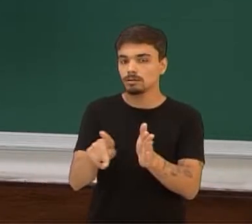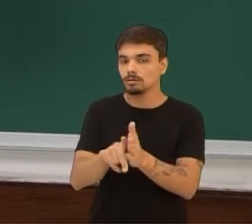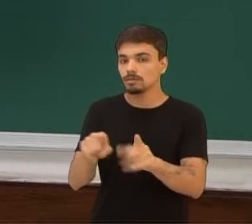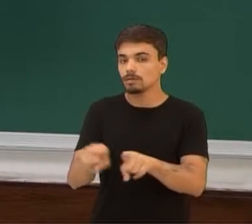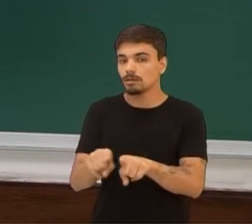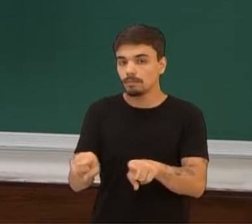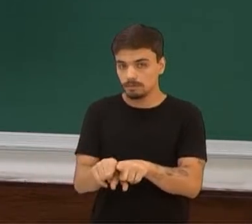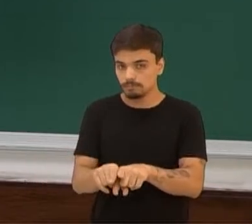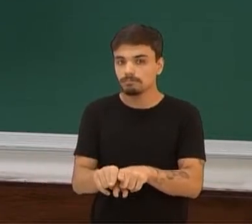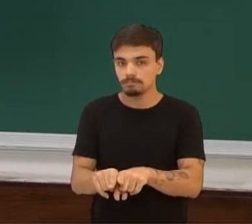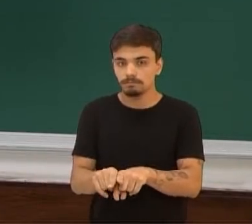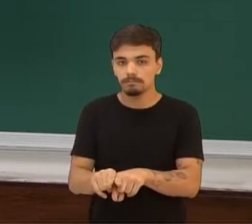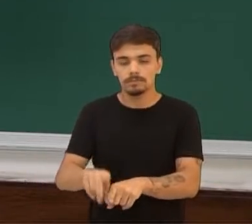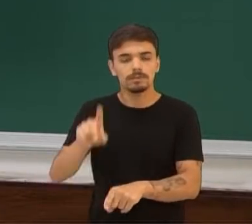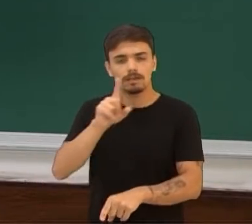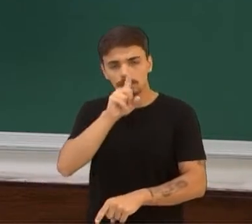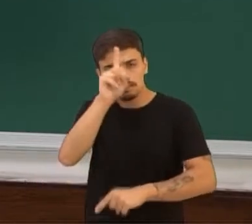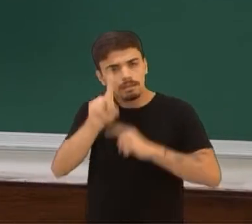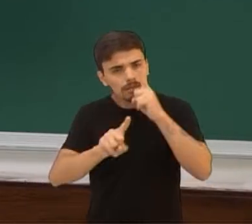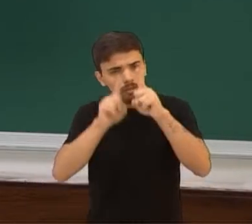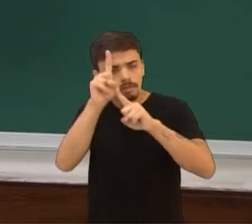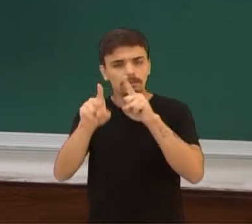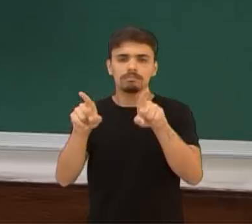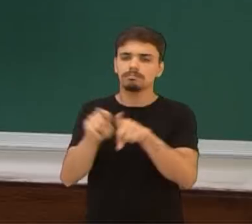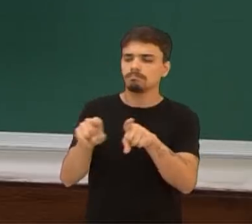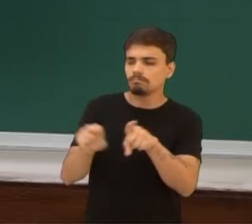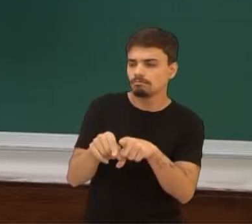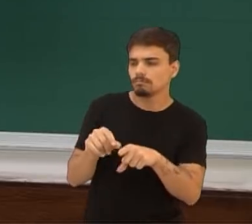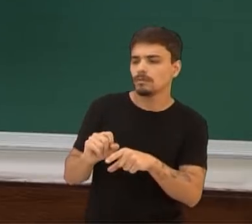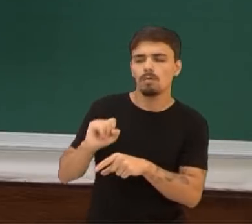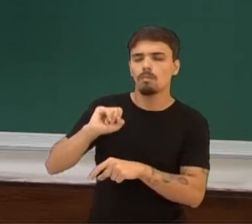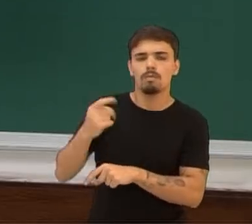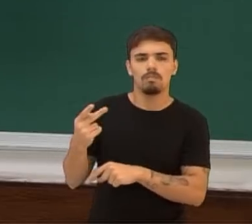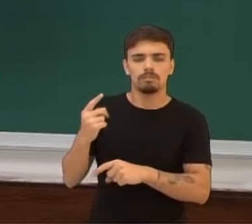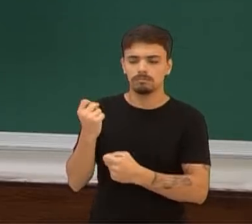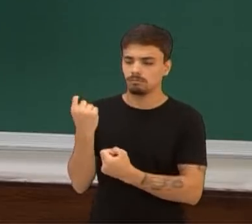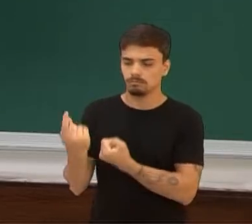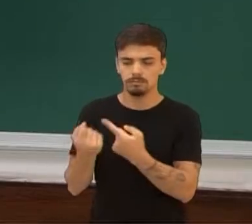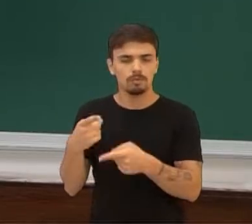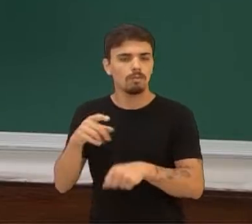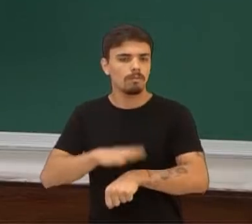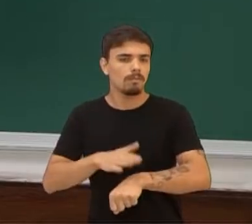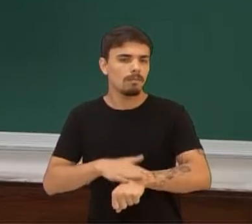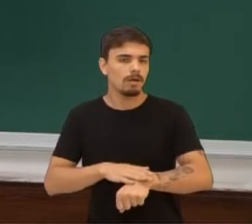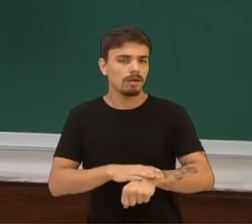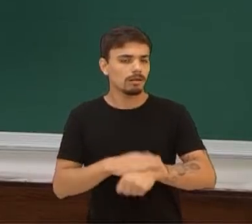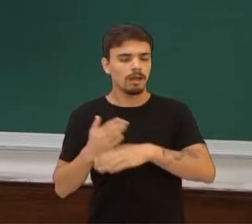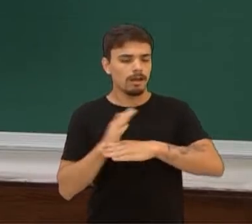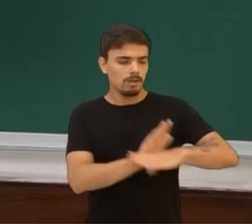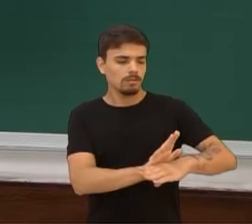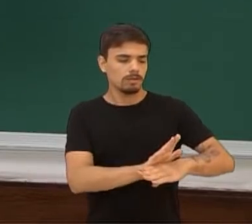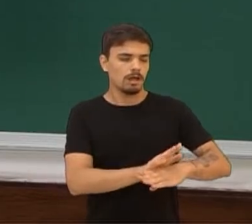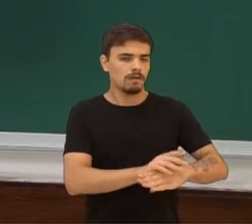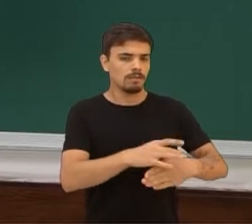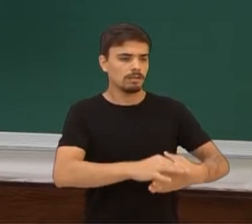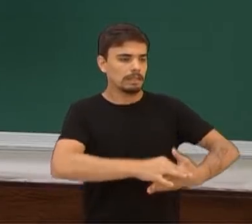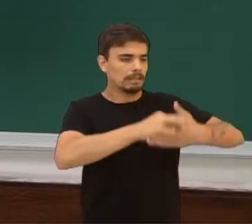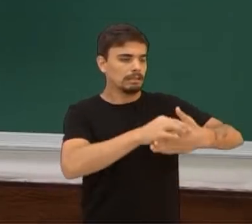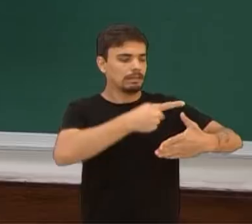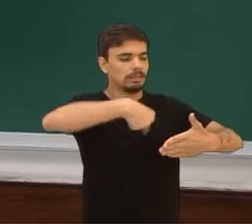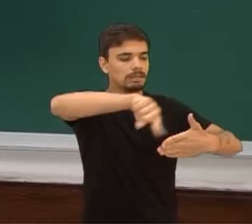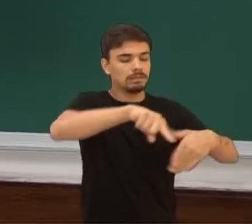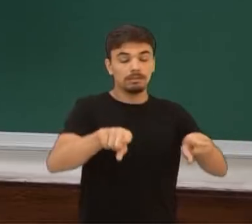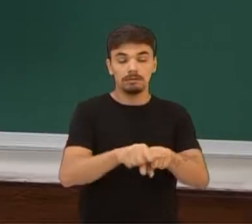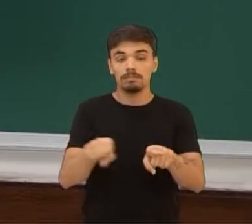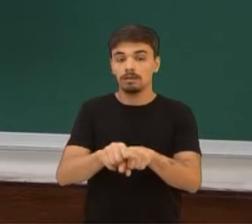de ideias, talvez em algum momento que privilegiavam mais os dominadores, as grandes lideranças, e